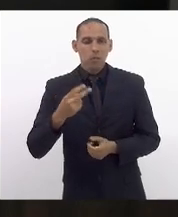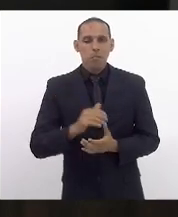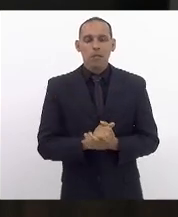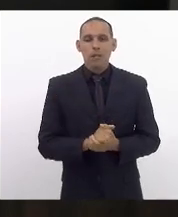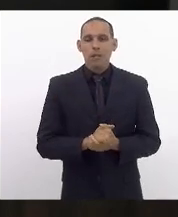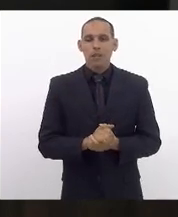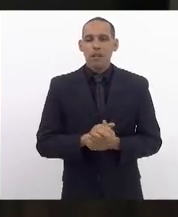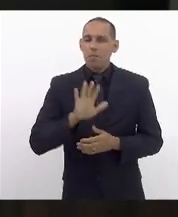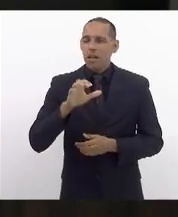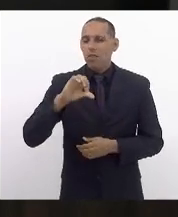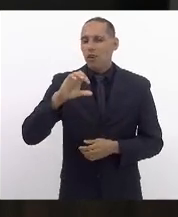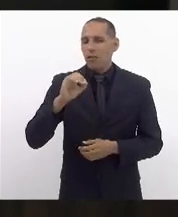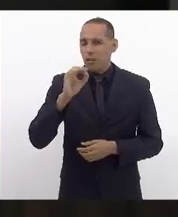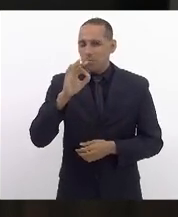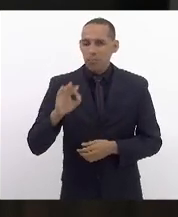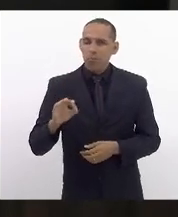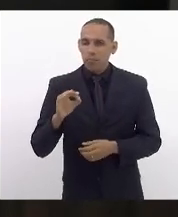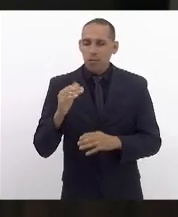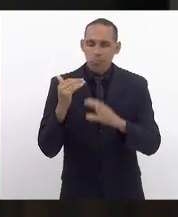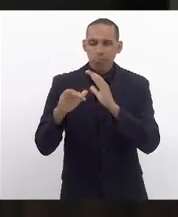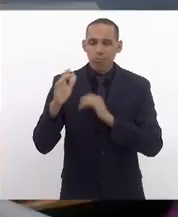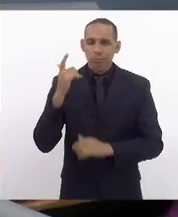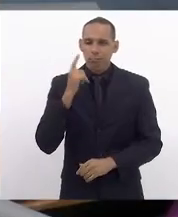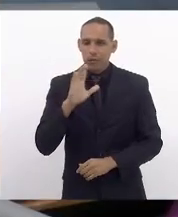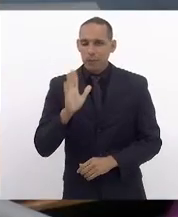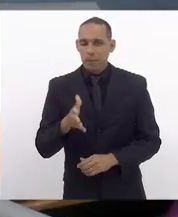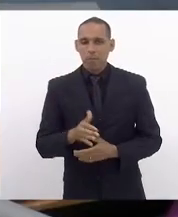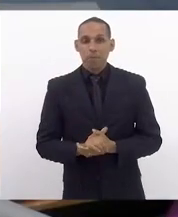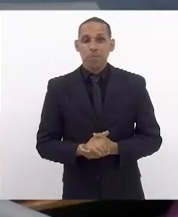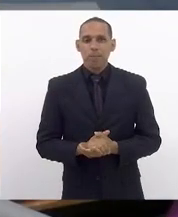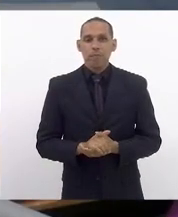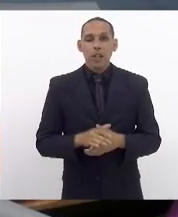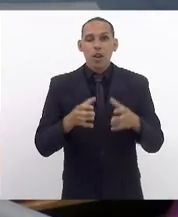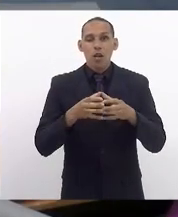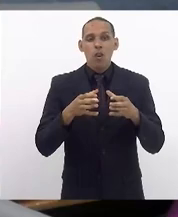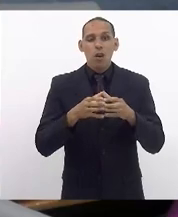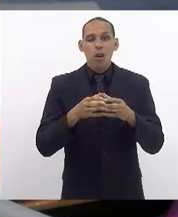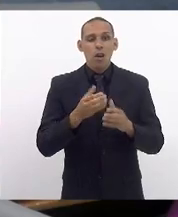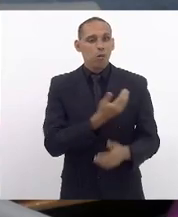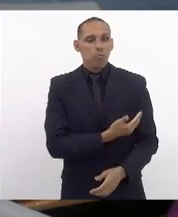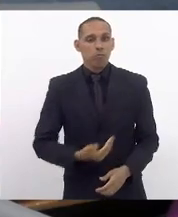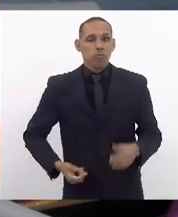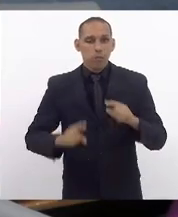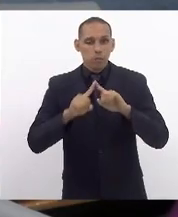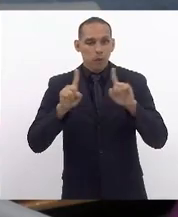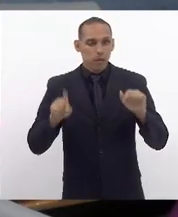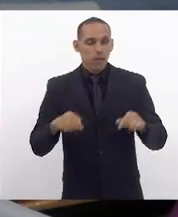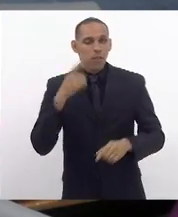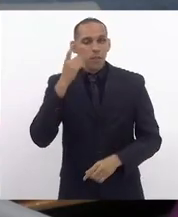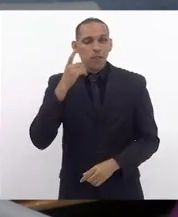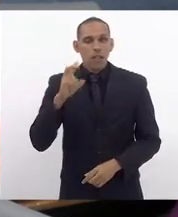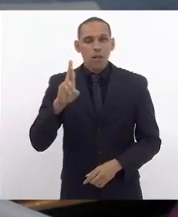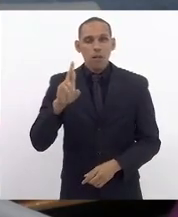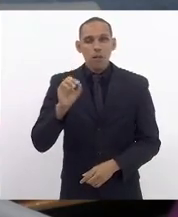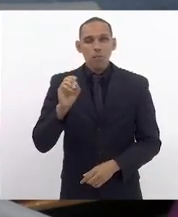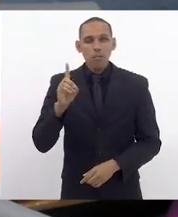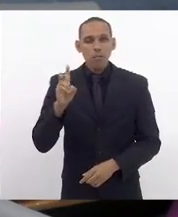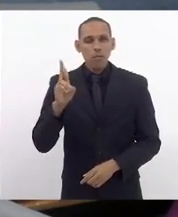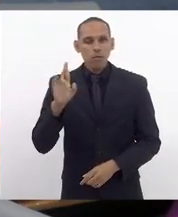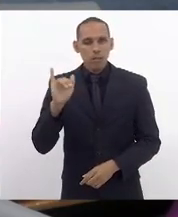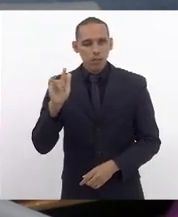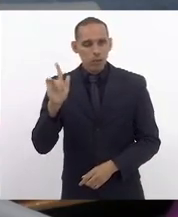está 90% encaminhado. Pela Comissão de Servidores Públicos, deputado Rodrigo Amorim.